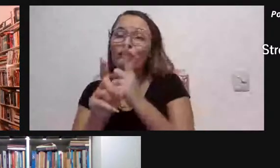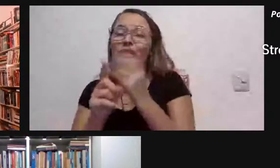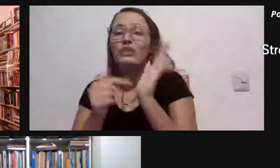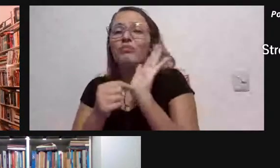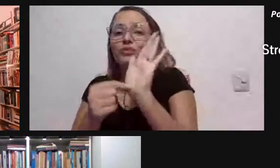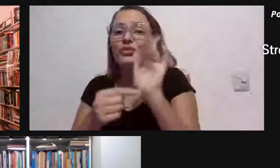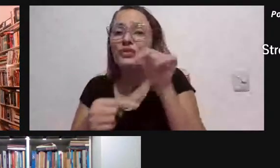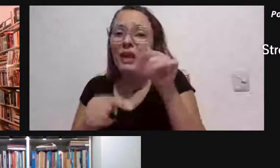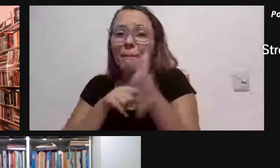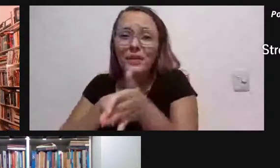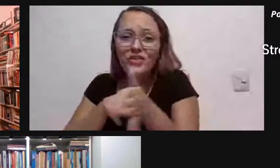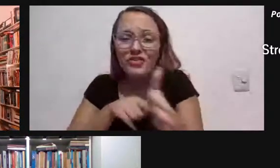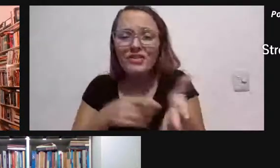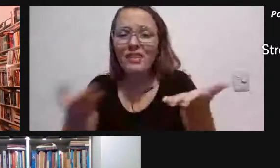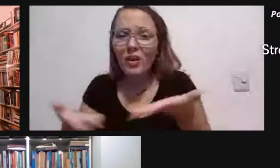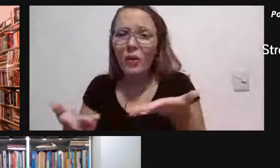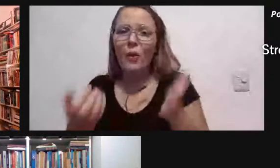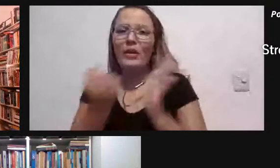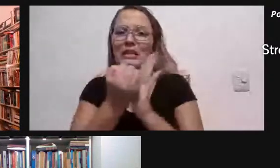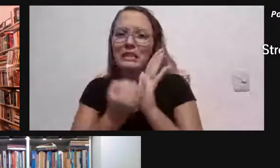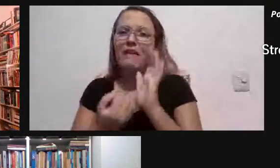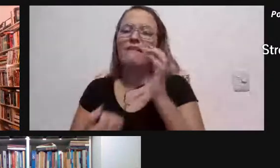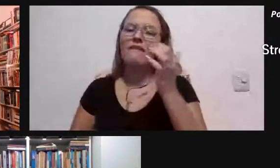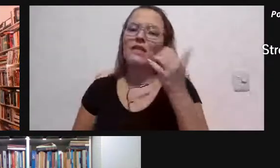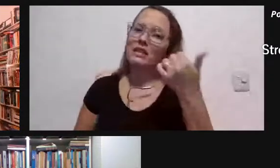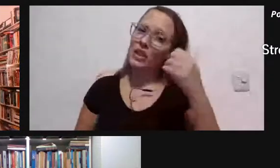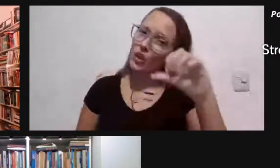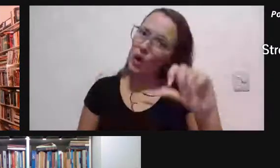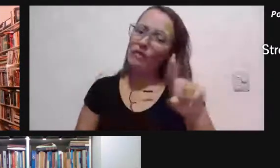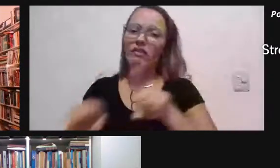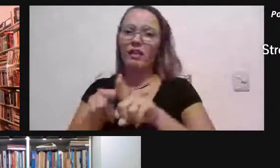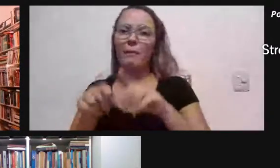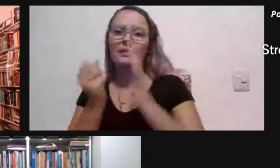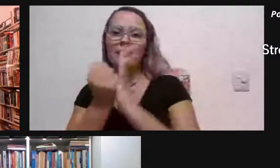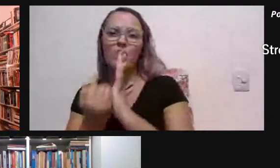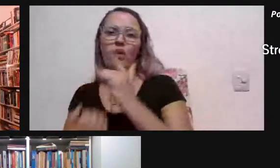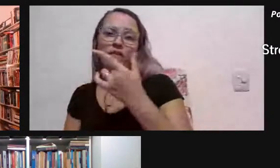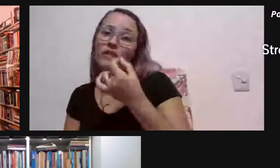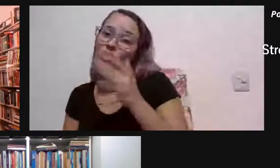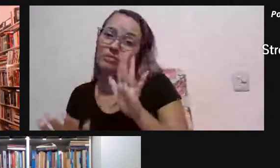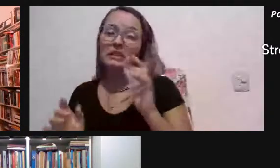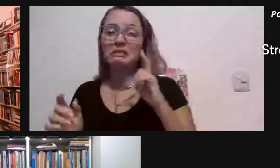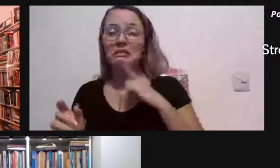Mas talvez seja uma lacuna que possa, né, basta ter um olhar, né,